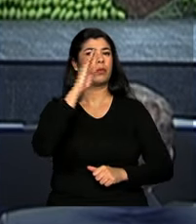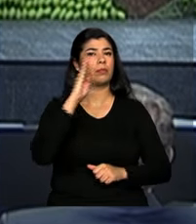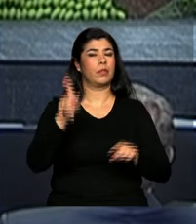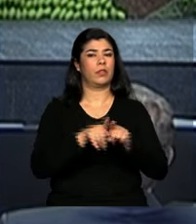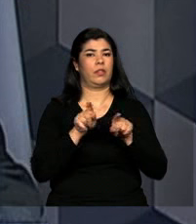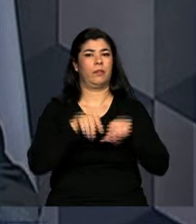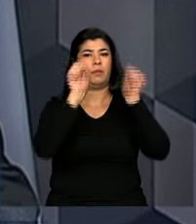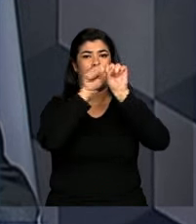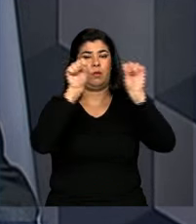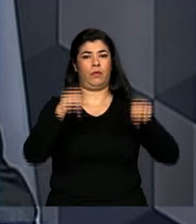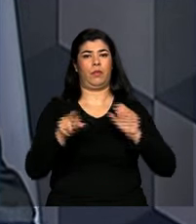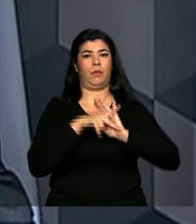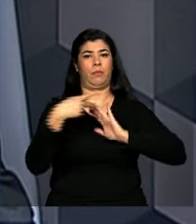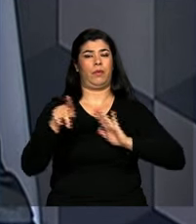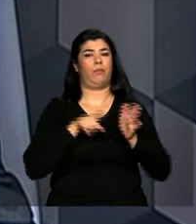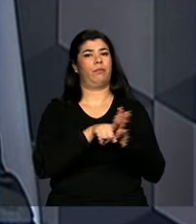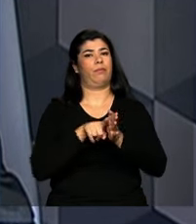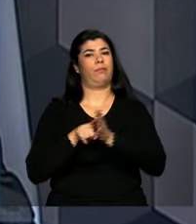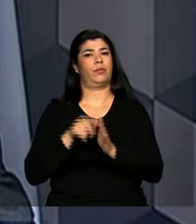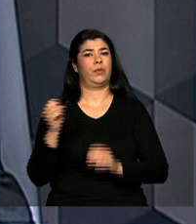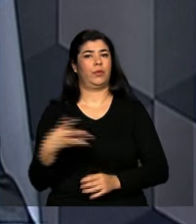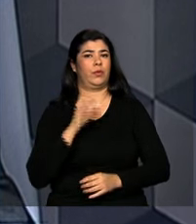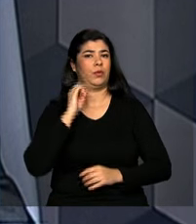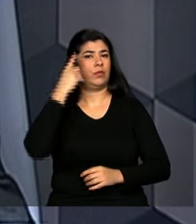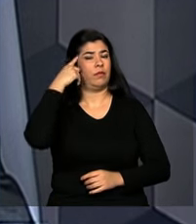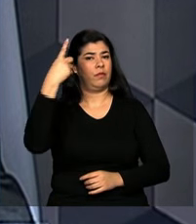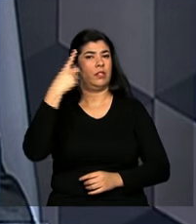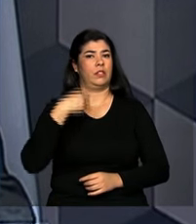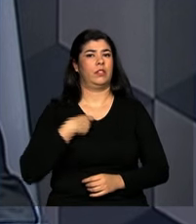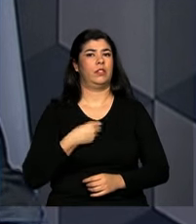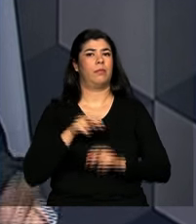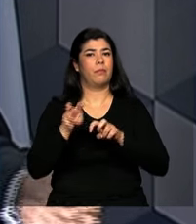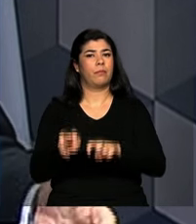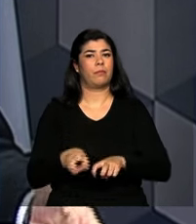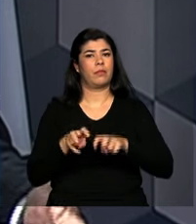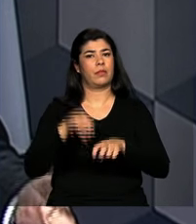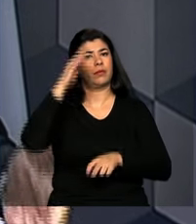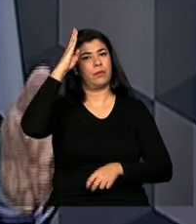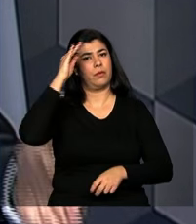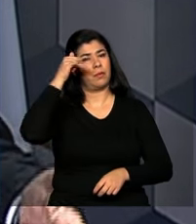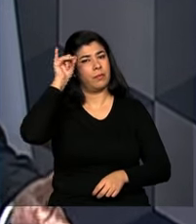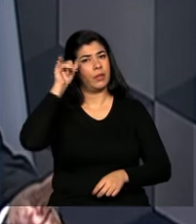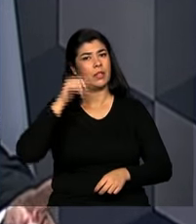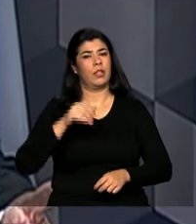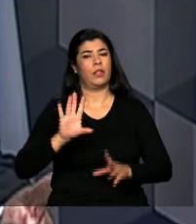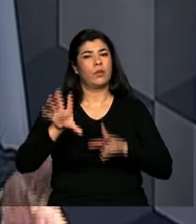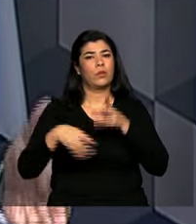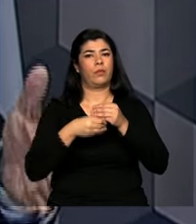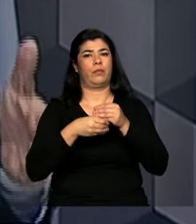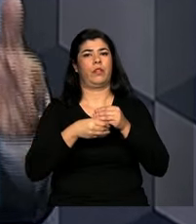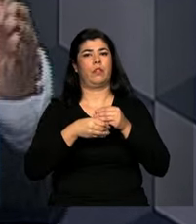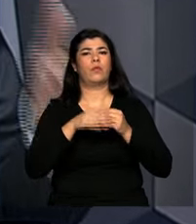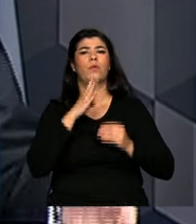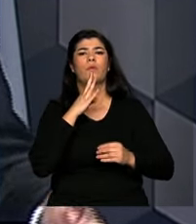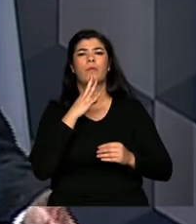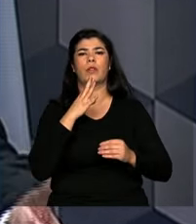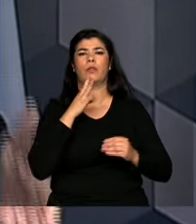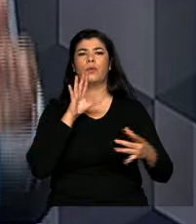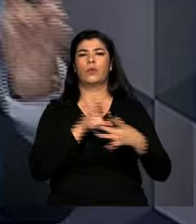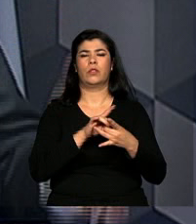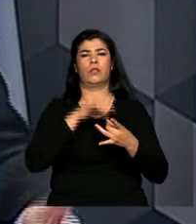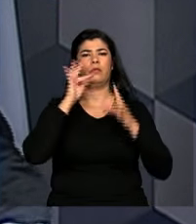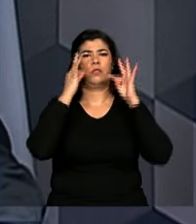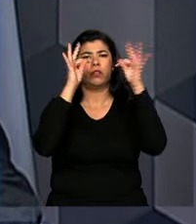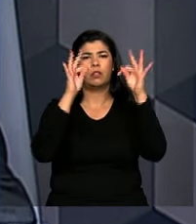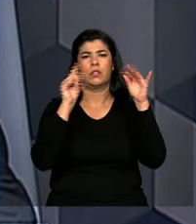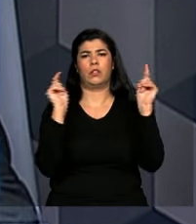o sistema de pesquisa e inovação para a agropecuária brasileira, incorporando mais conhecimento, mais tecnologia, mais